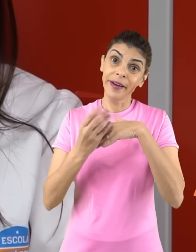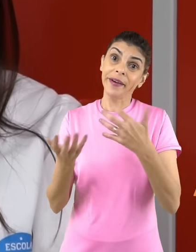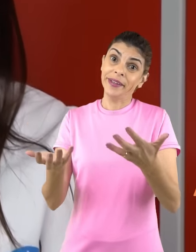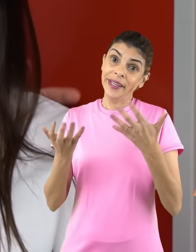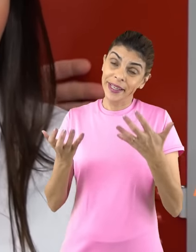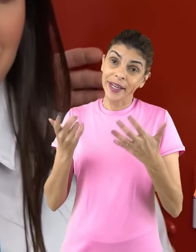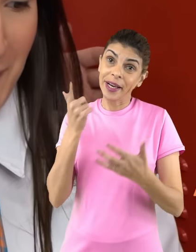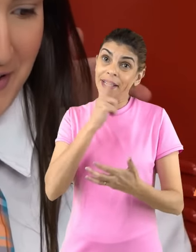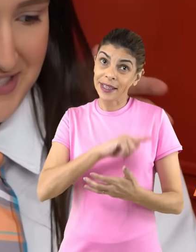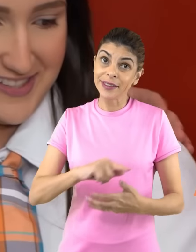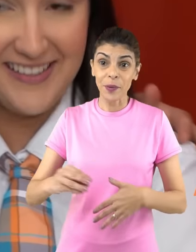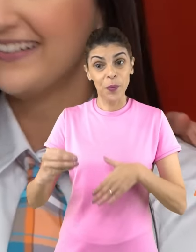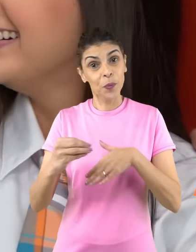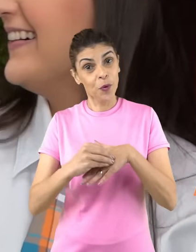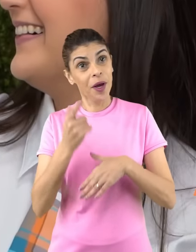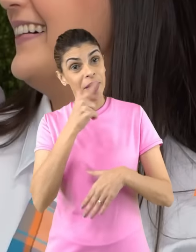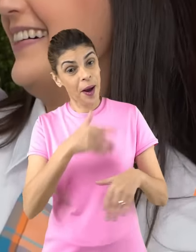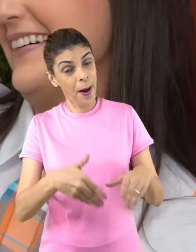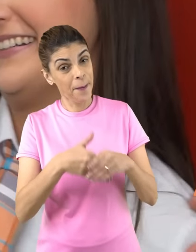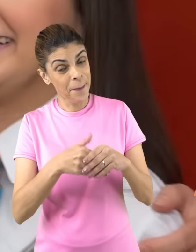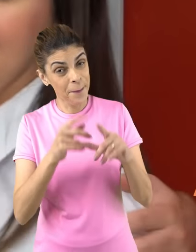do Renan e ganhou a aposta